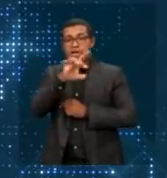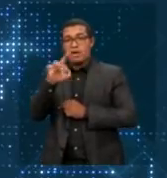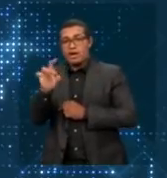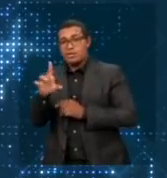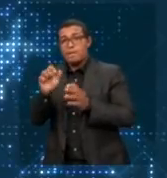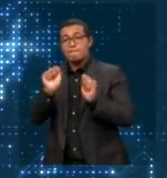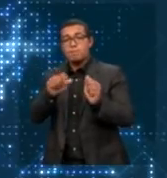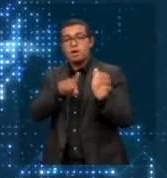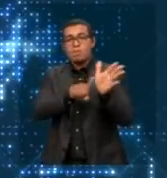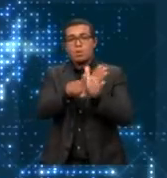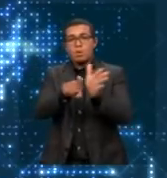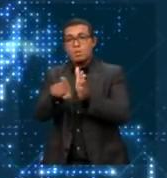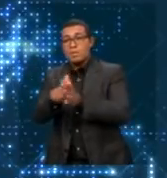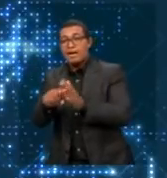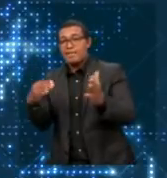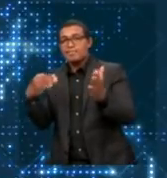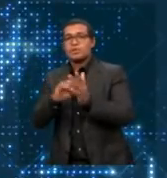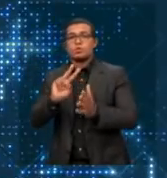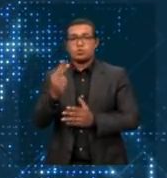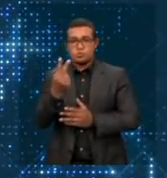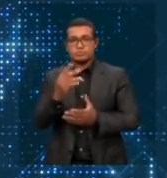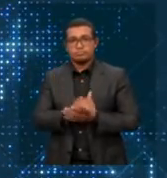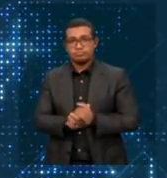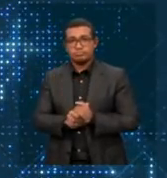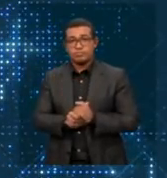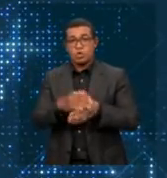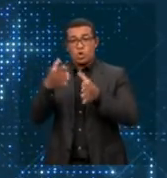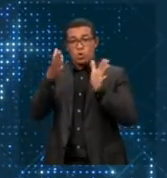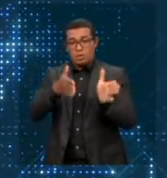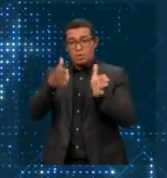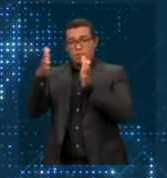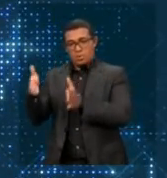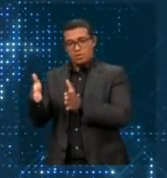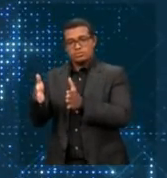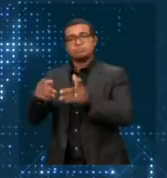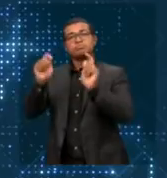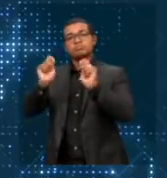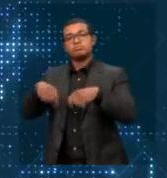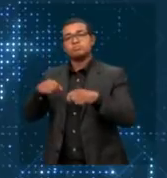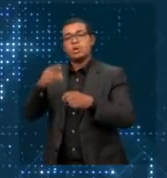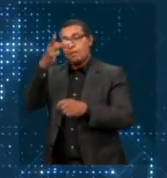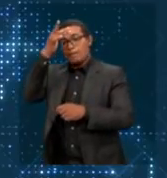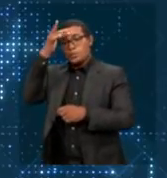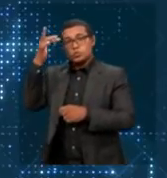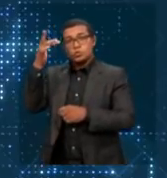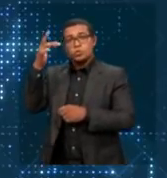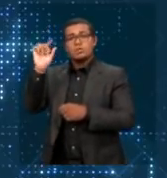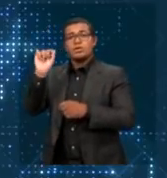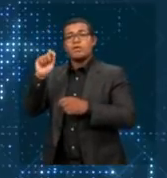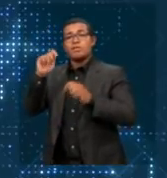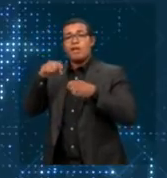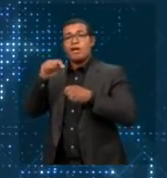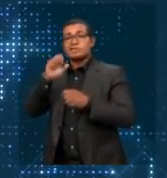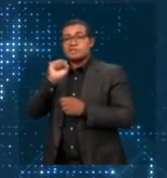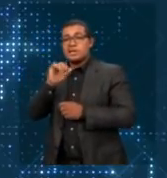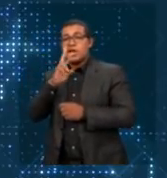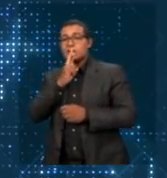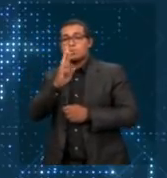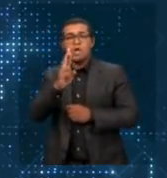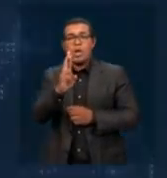duas perguntas nesses blocos haverá a possibilidade de candidatos ficarem sem